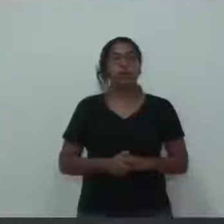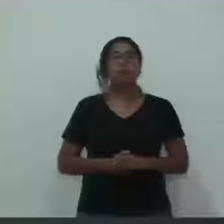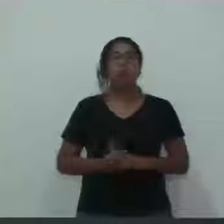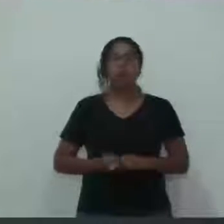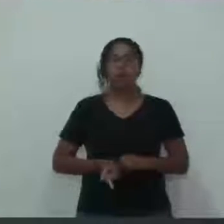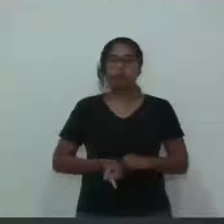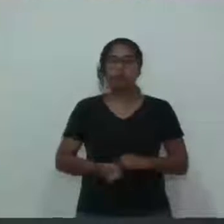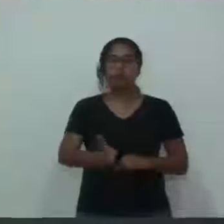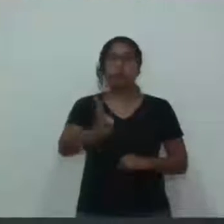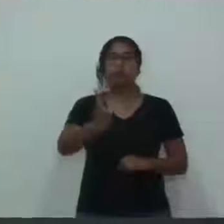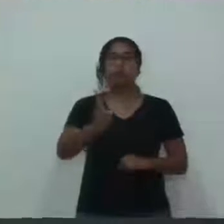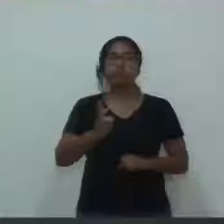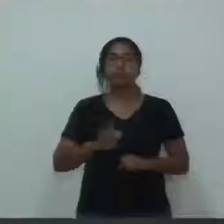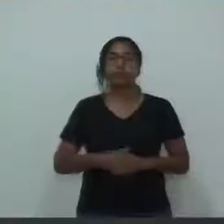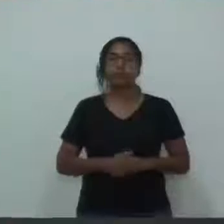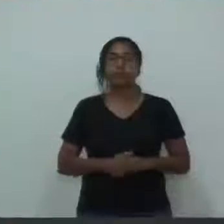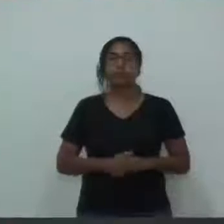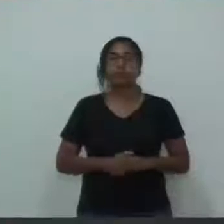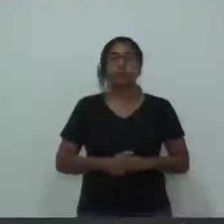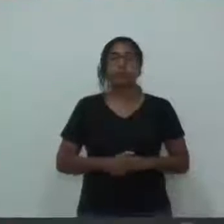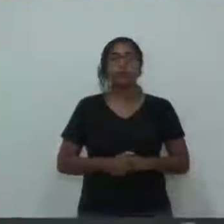Continua o encaminhamento de lideranças.